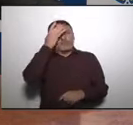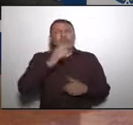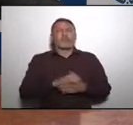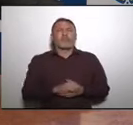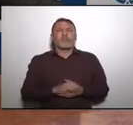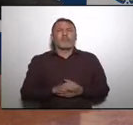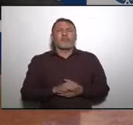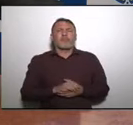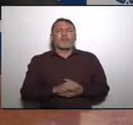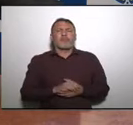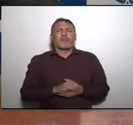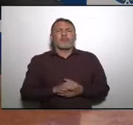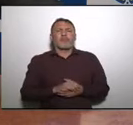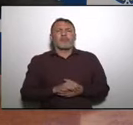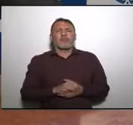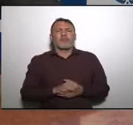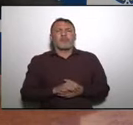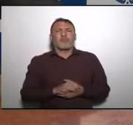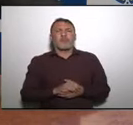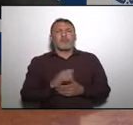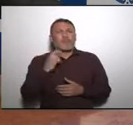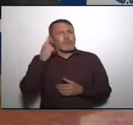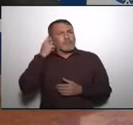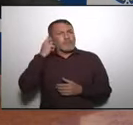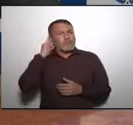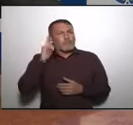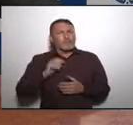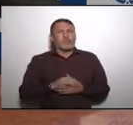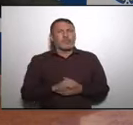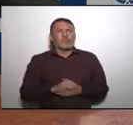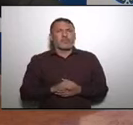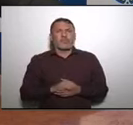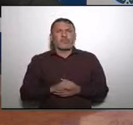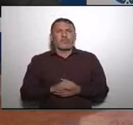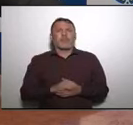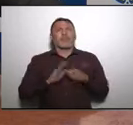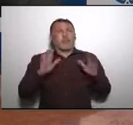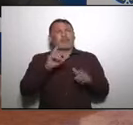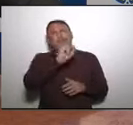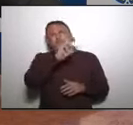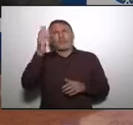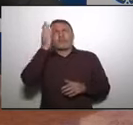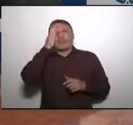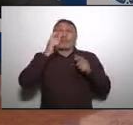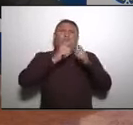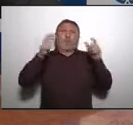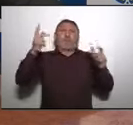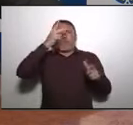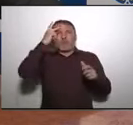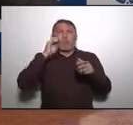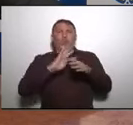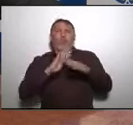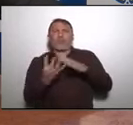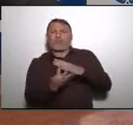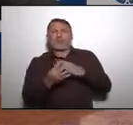Mas a gente vê que, na realidade, as pessoas estão, né, boa parte delas não estão cumprindo, né, não estão cumprindo com a quarentena, né, com o